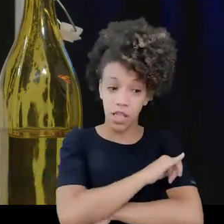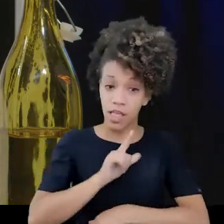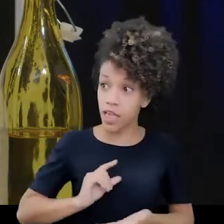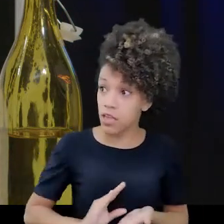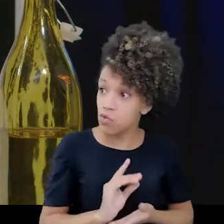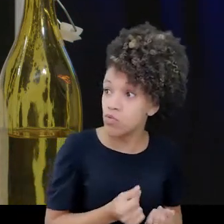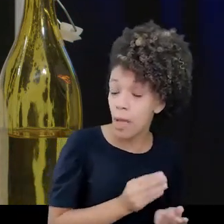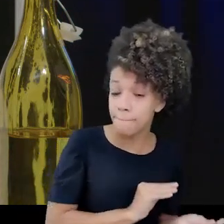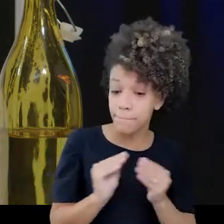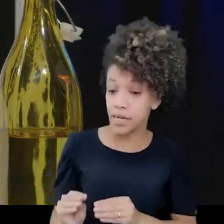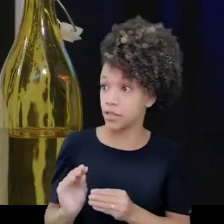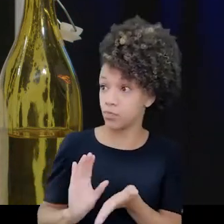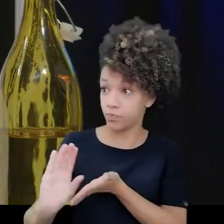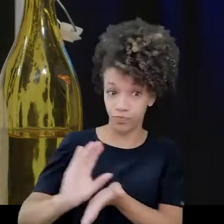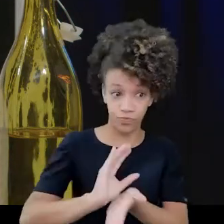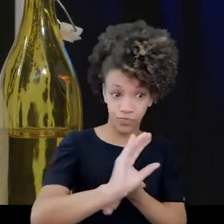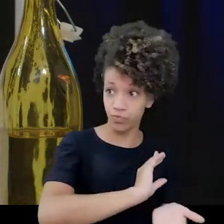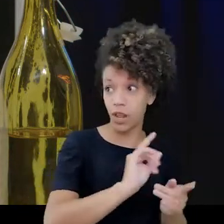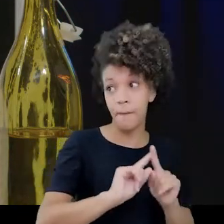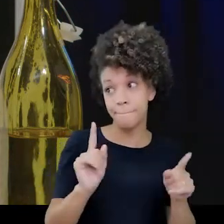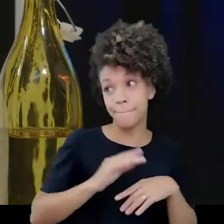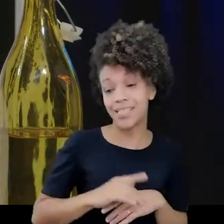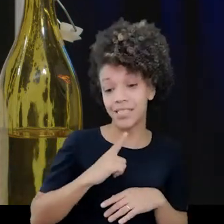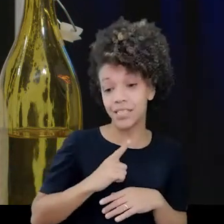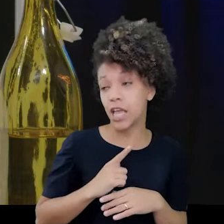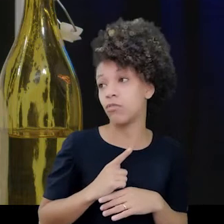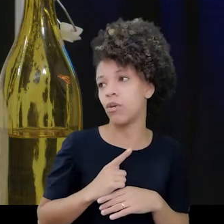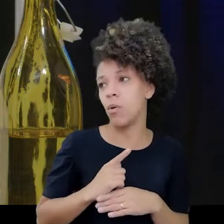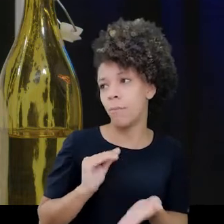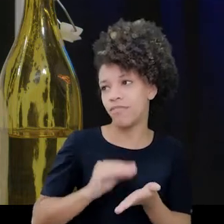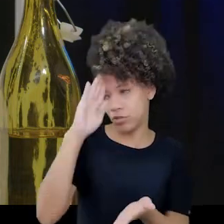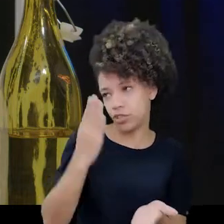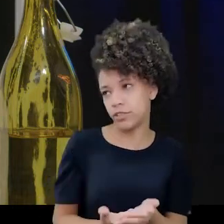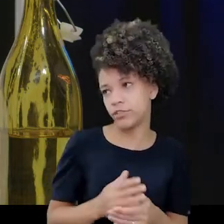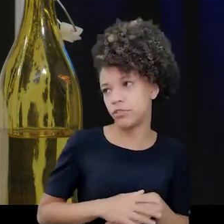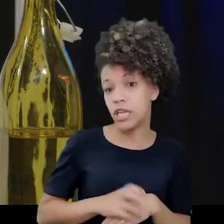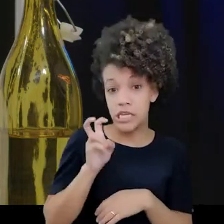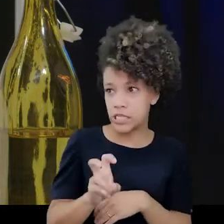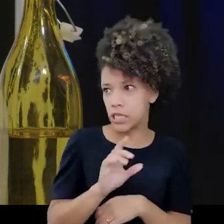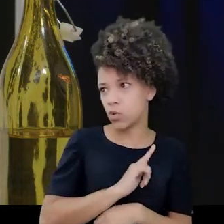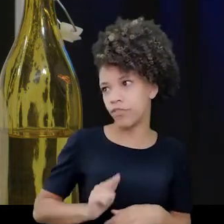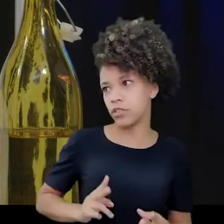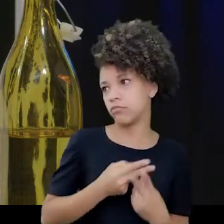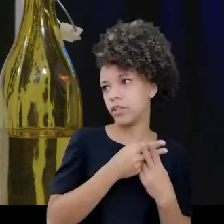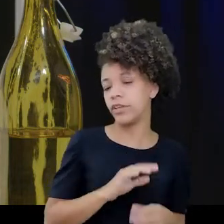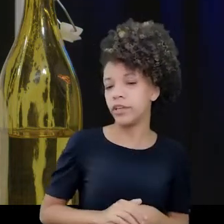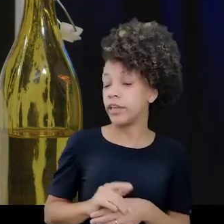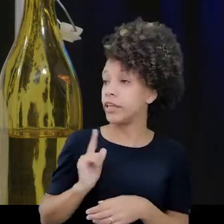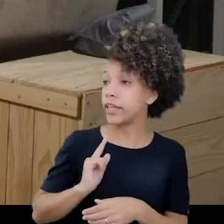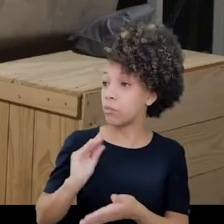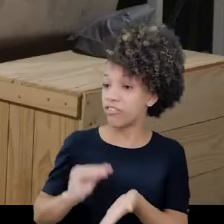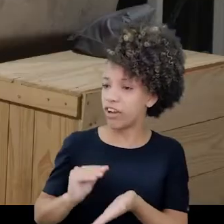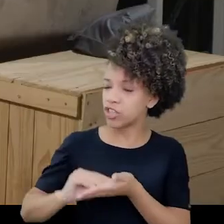Rio tem saída Econômica para dentro economia do petróleo para fora Economy petróleo agora tem uma crise de credibilidade cinco vernador de preso e tem uma crise